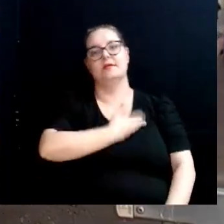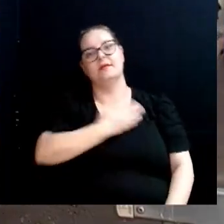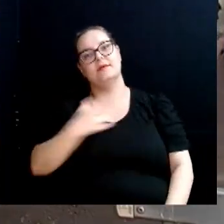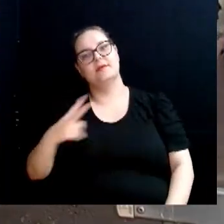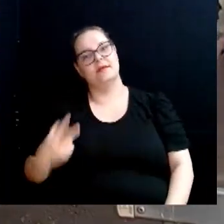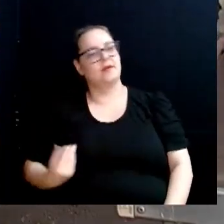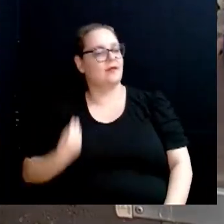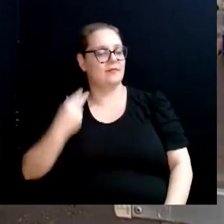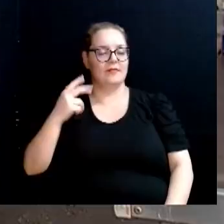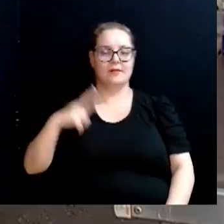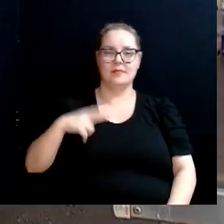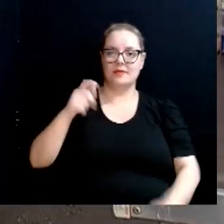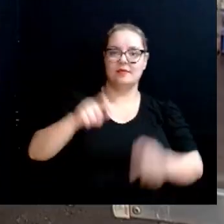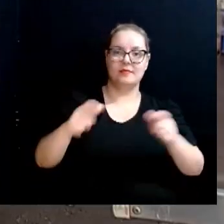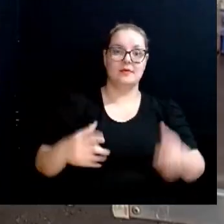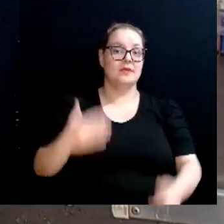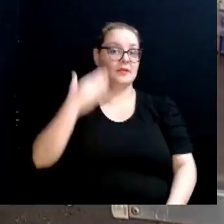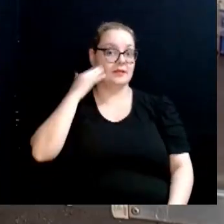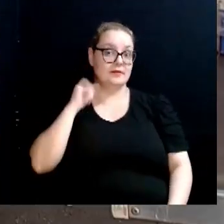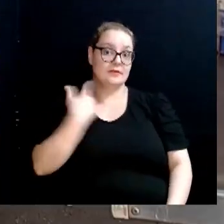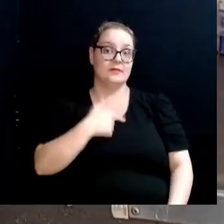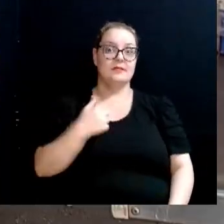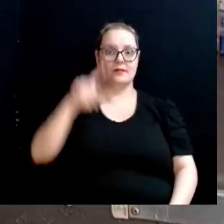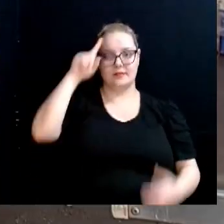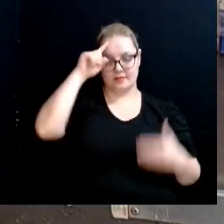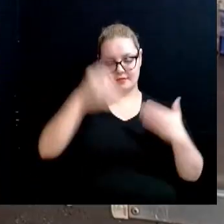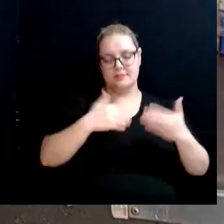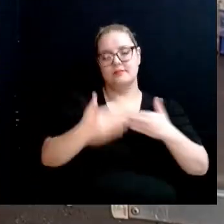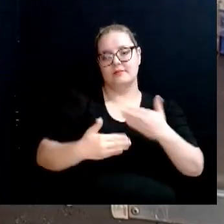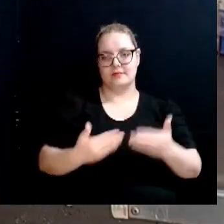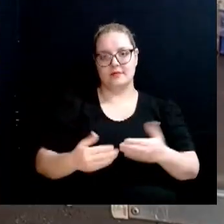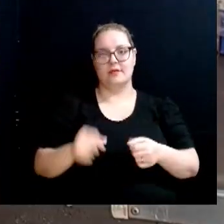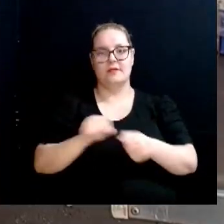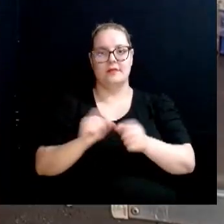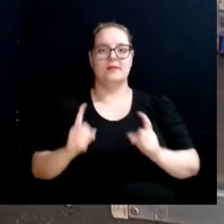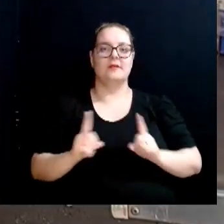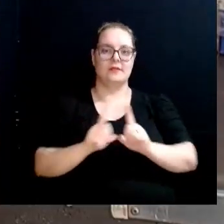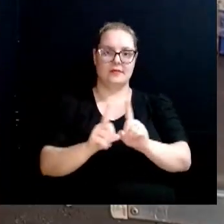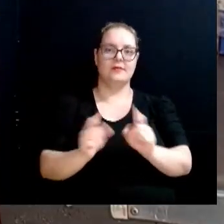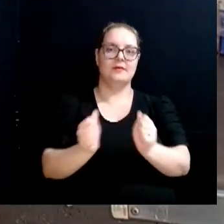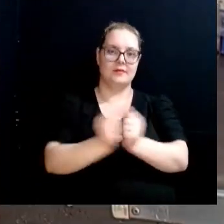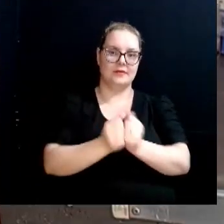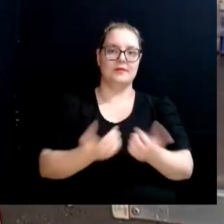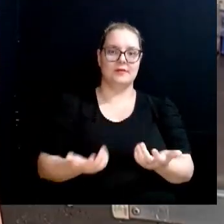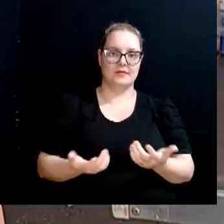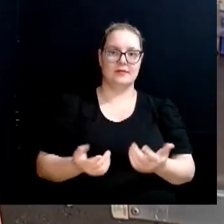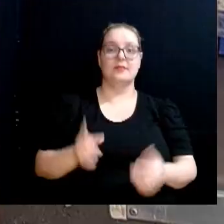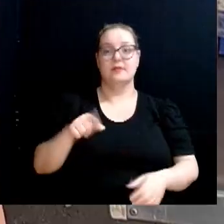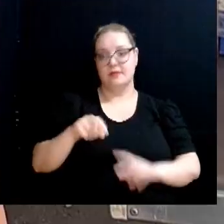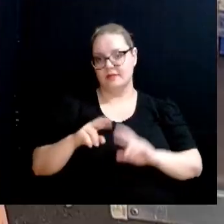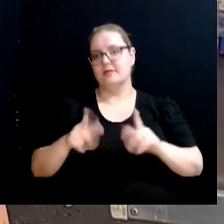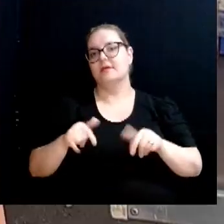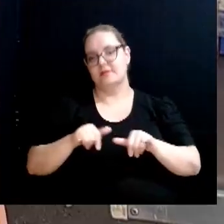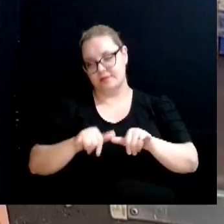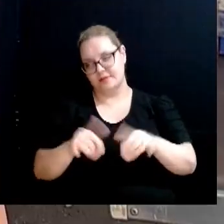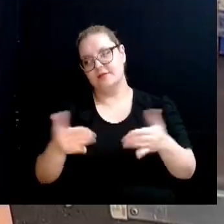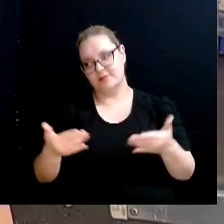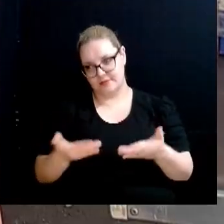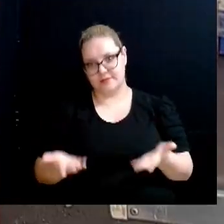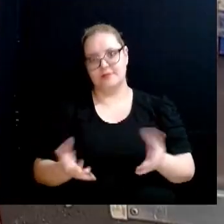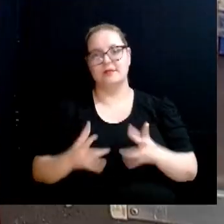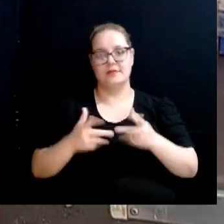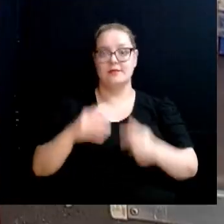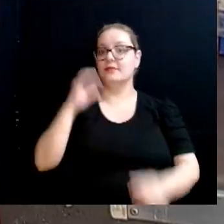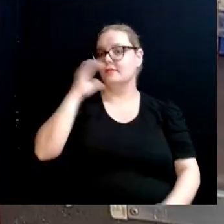da gente. Então essa rotina faz a gente ficar mais próximo das pessoas, né? Que é diferente dos mercados de hoje em dia, que é tudo mais